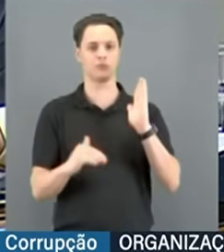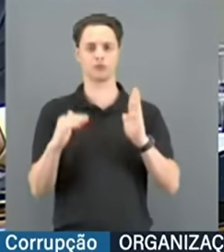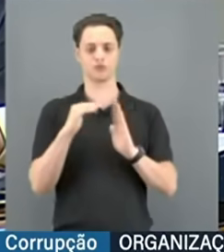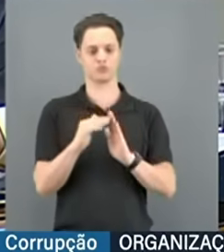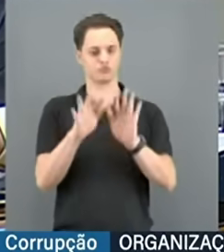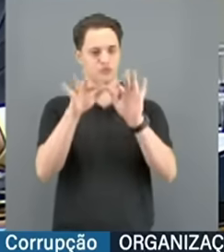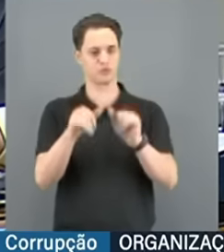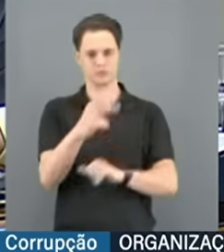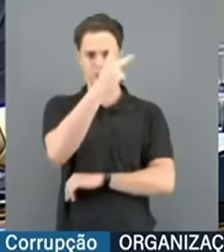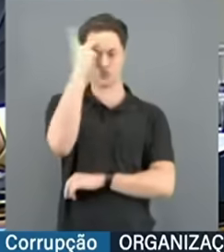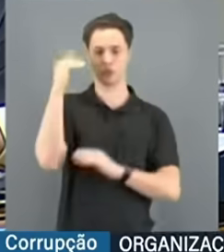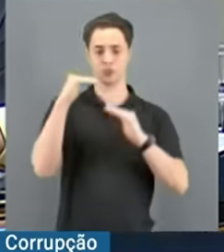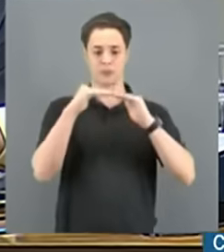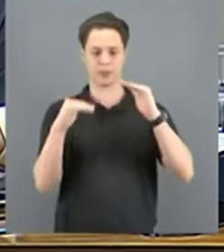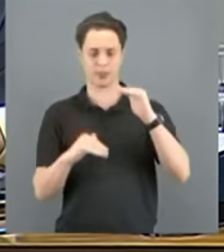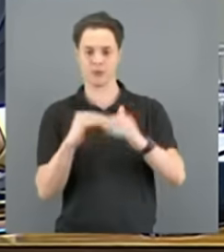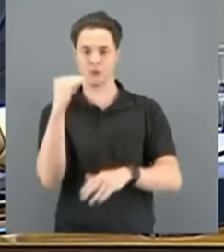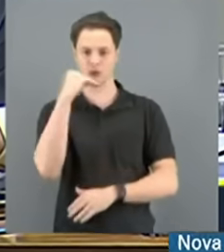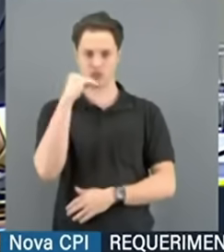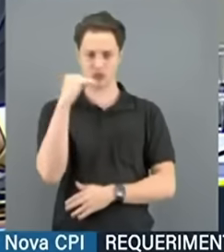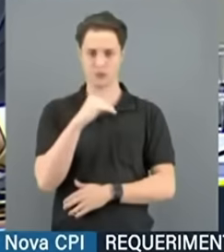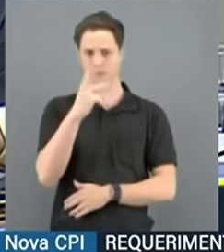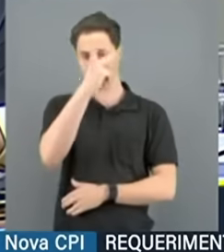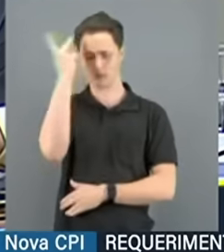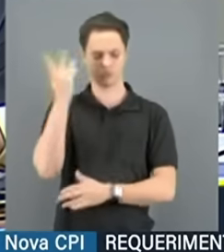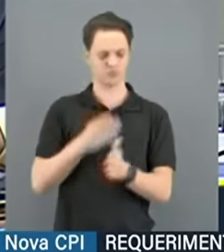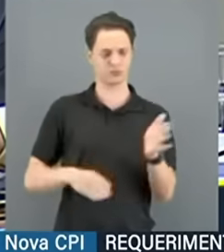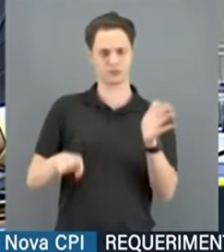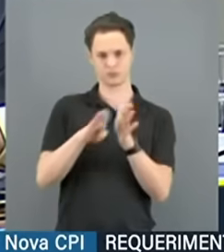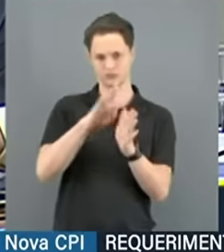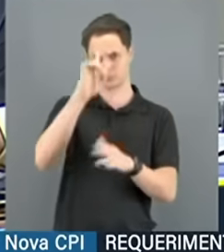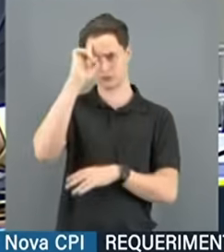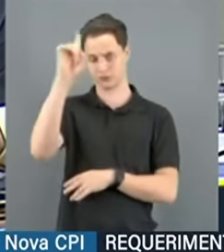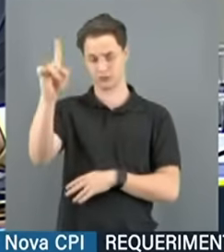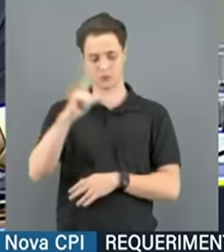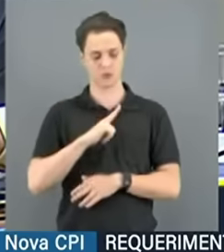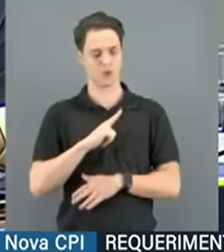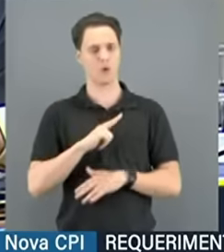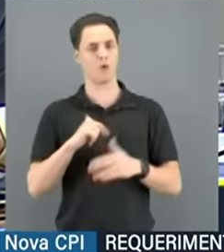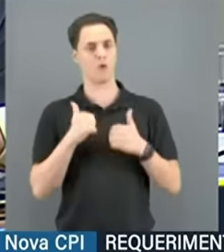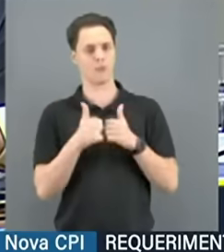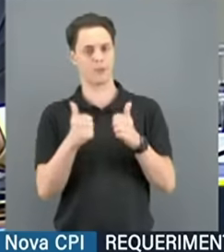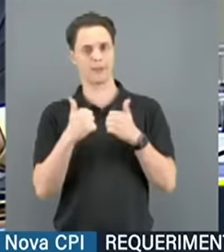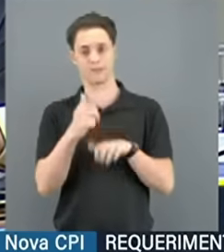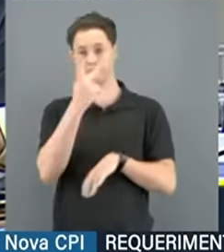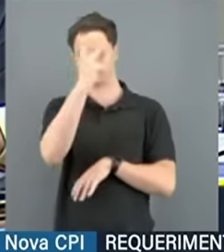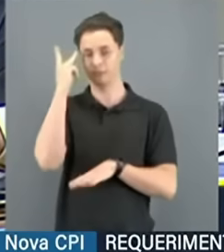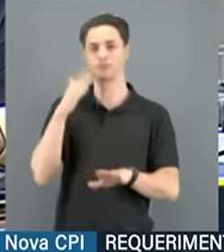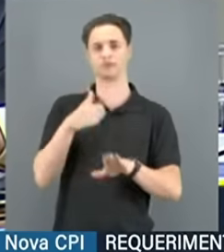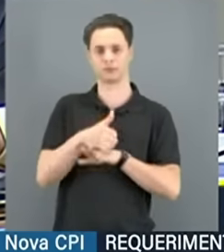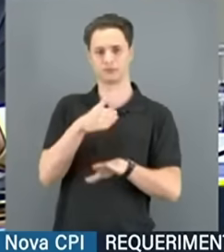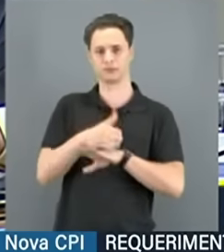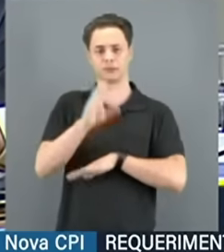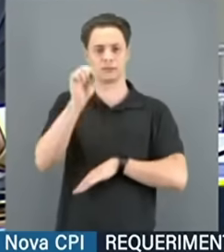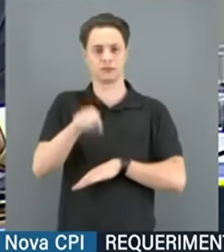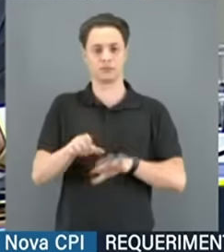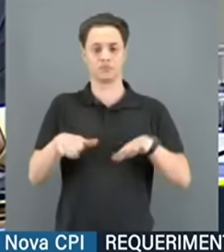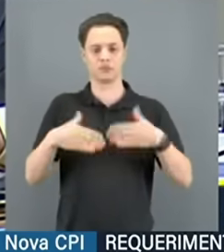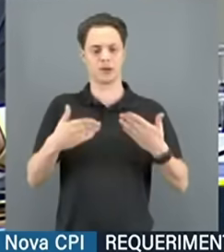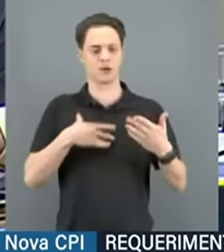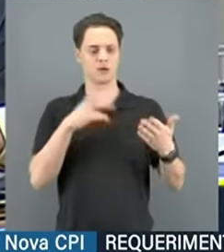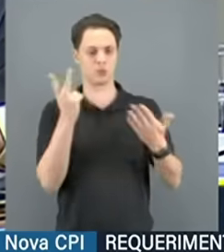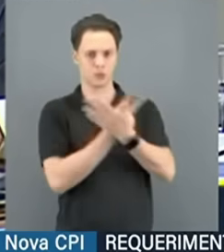situação de vulnerabilidade. As pessoas que chegaram no dia 7 nos ônibus é que participaram, essas pessoas. Tanto é que no